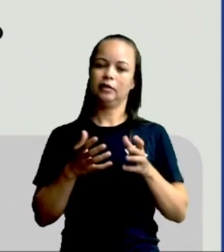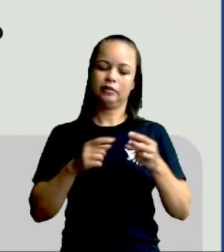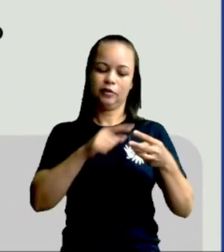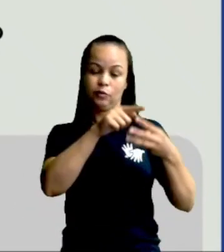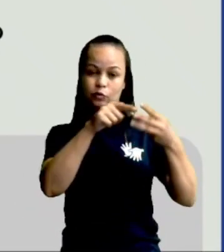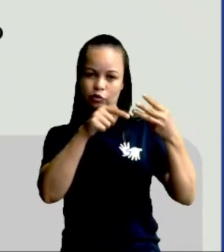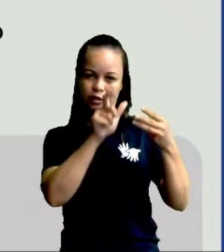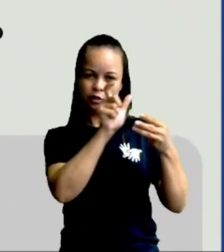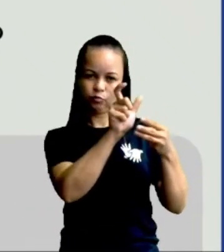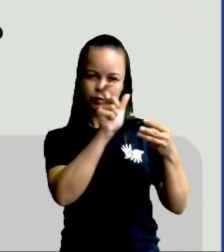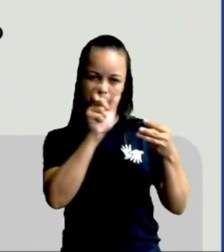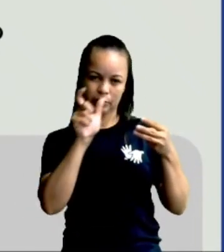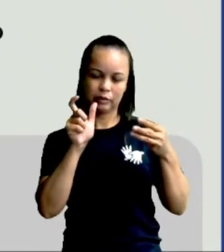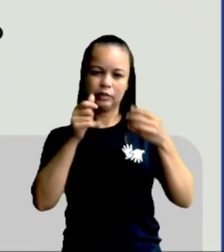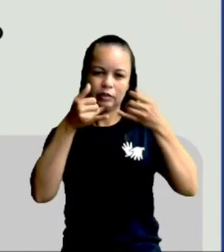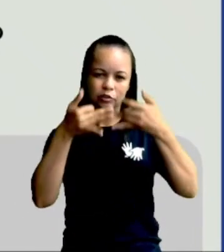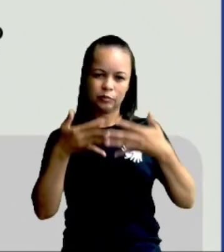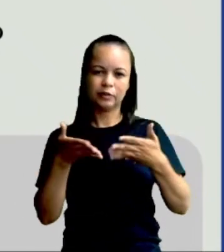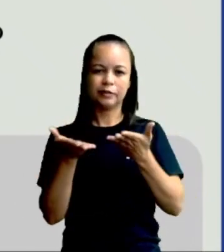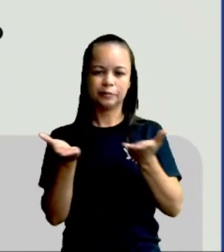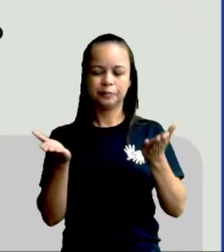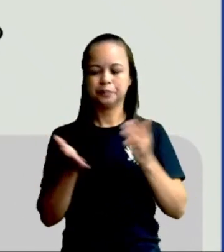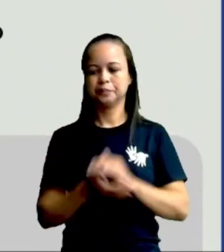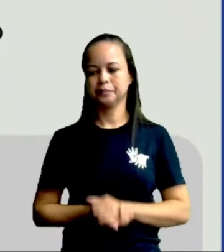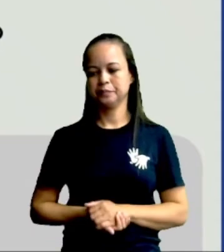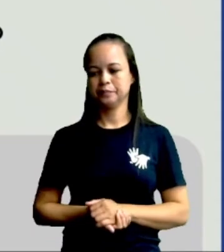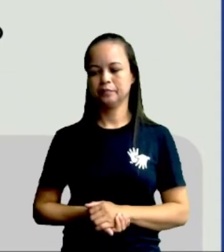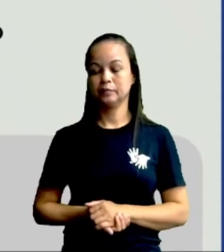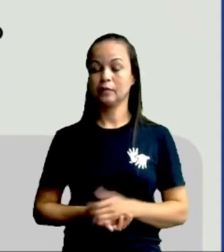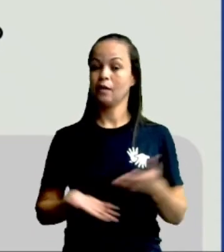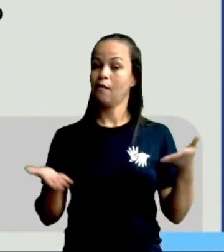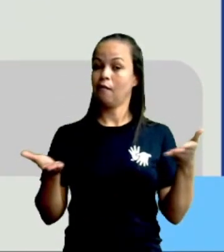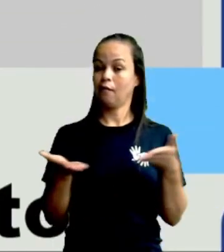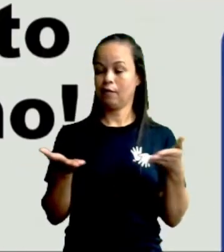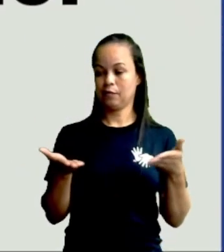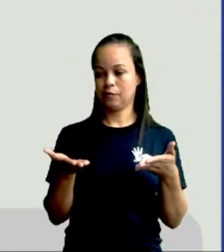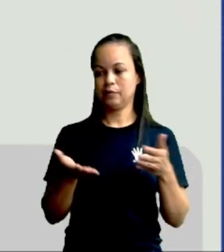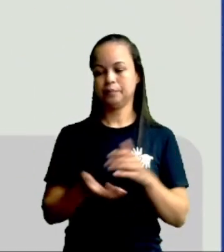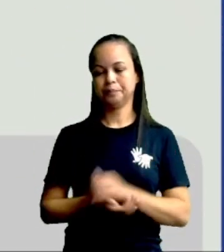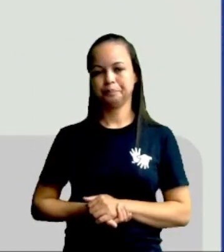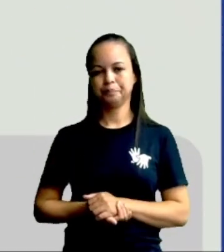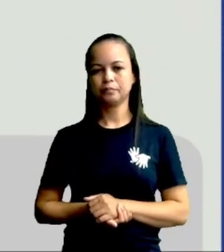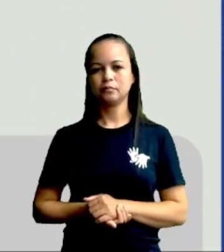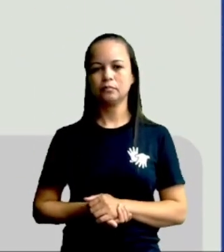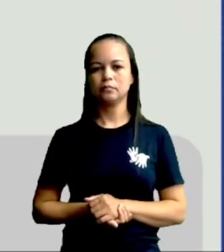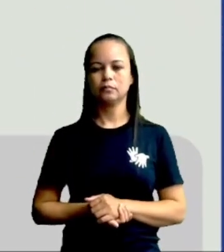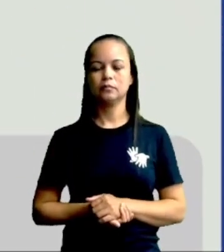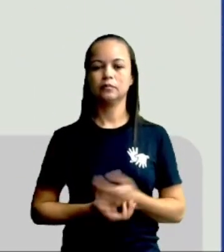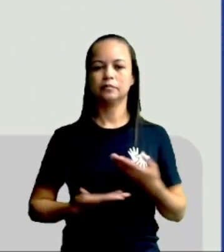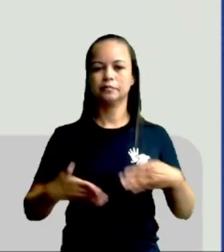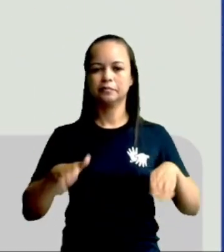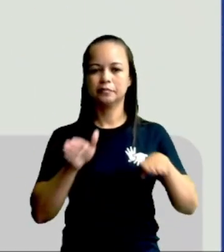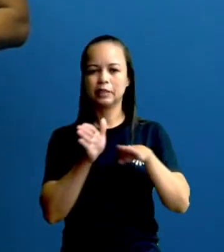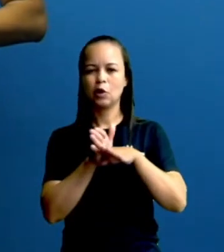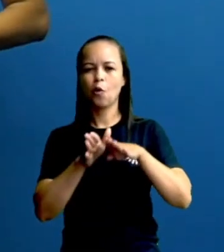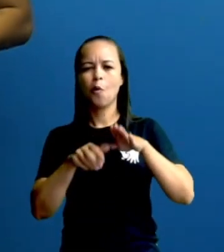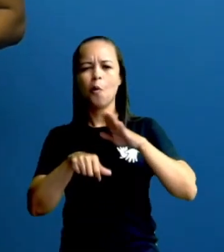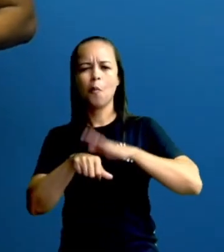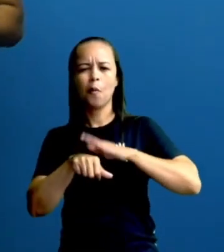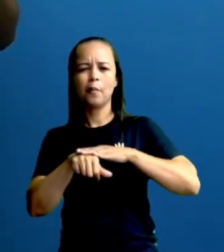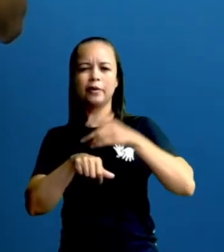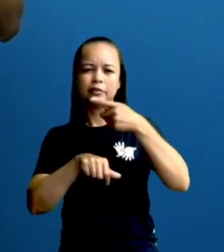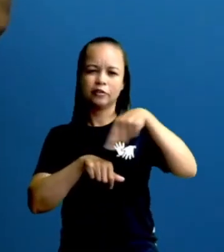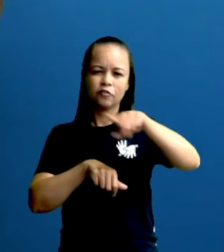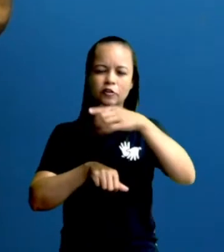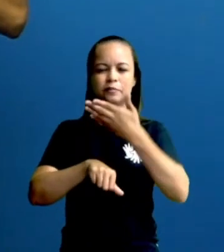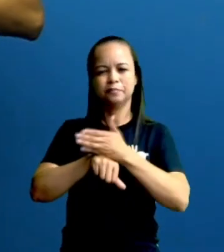3 quadrinhos, a ideia aí da tirinha. Agora, gente, Chegou o momento que você pratica